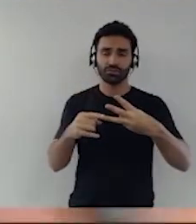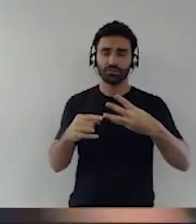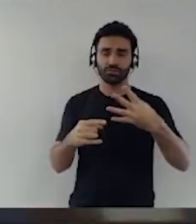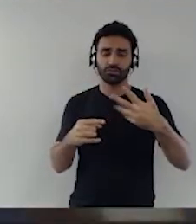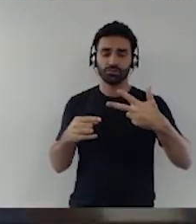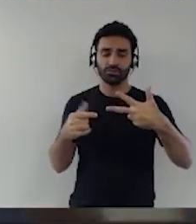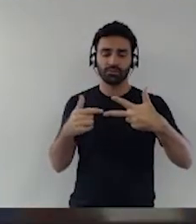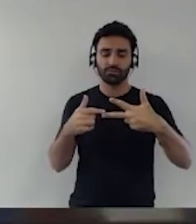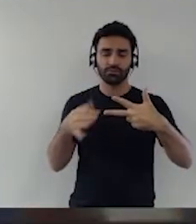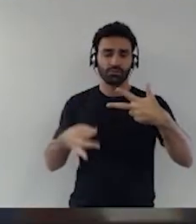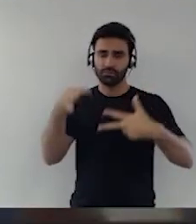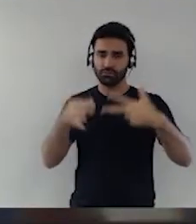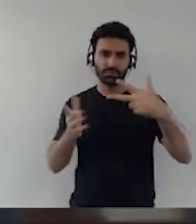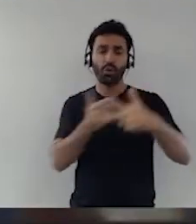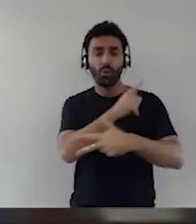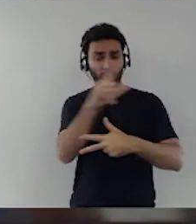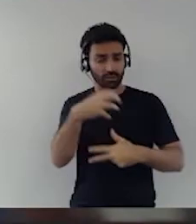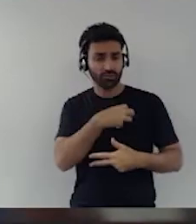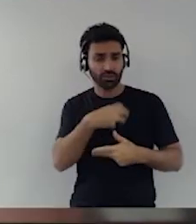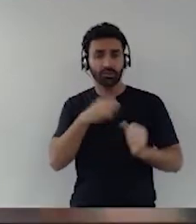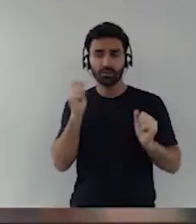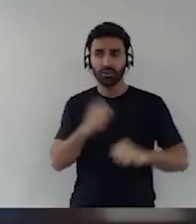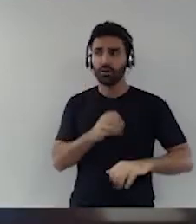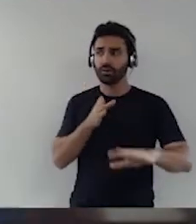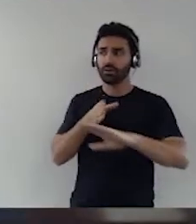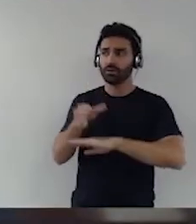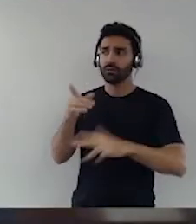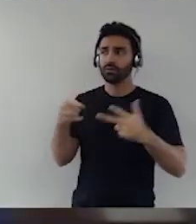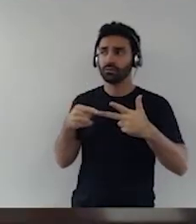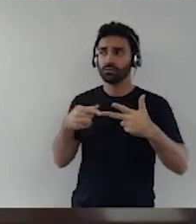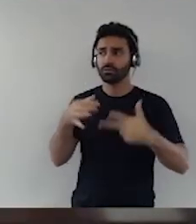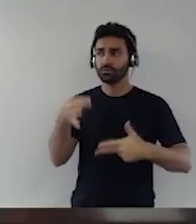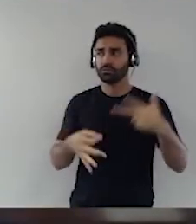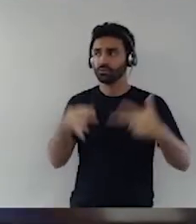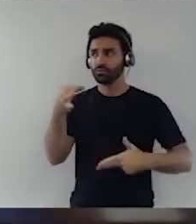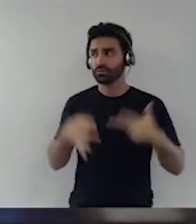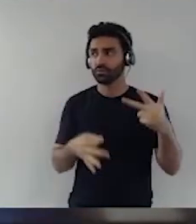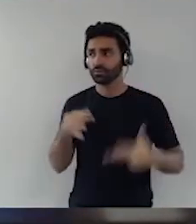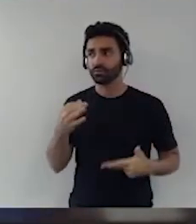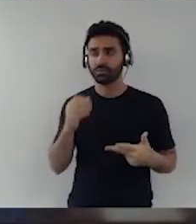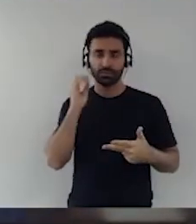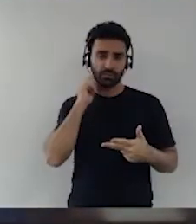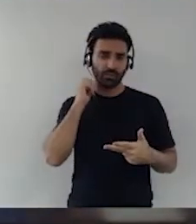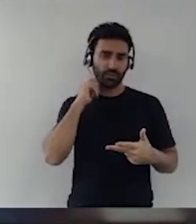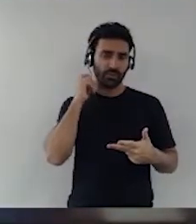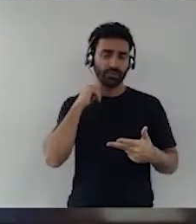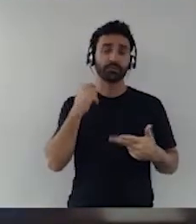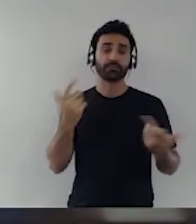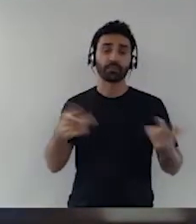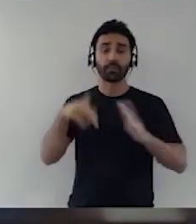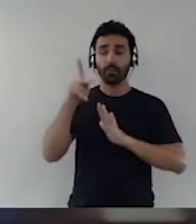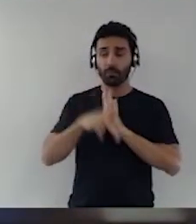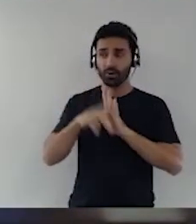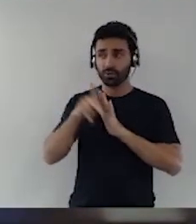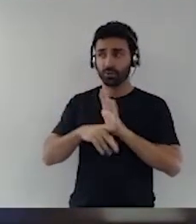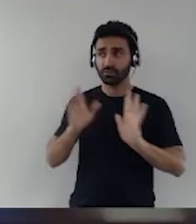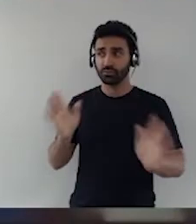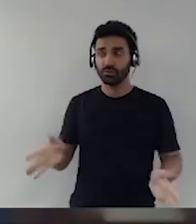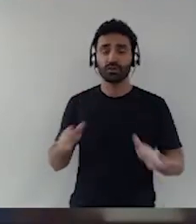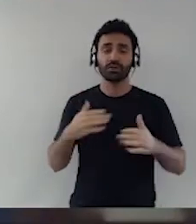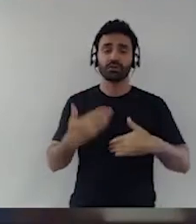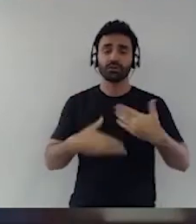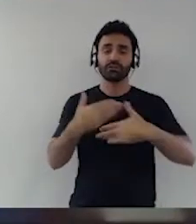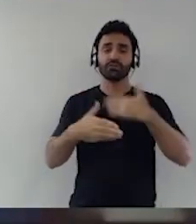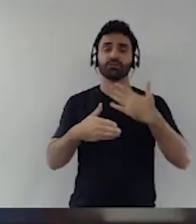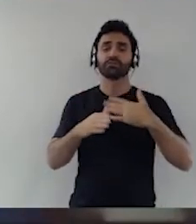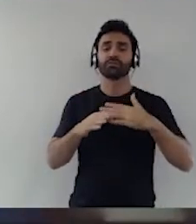formas de acesso à justiça que passa pelo judiciário e não passa pelo judiciário. E projetos que foram desenvolvidos no território, e aí a